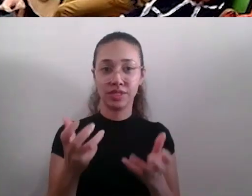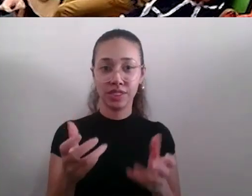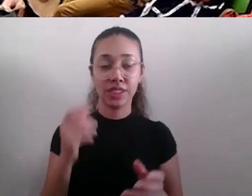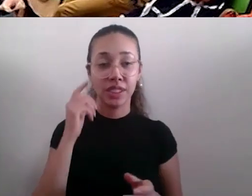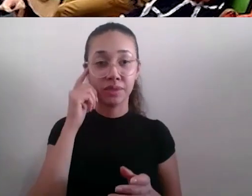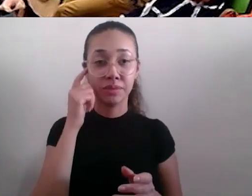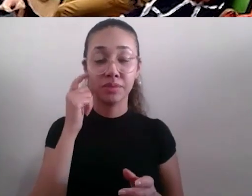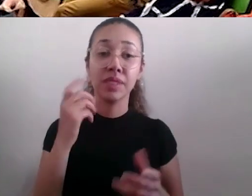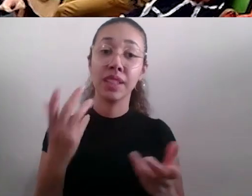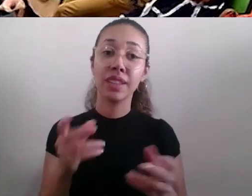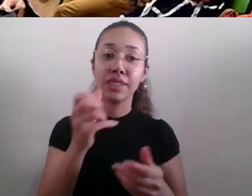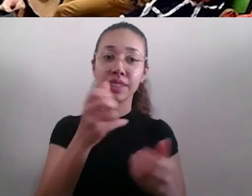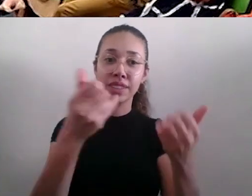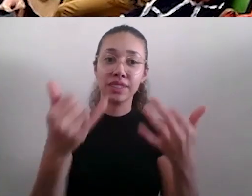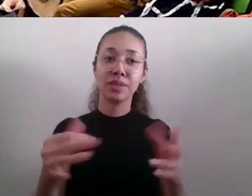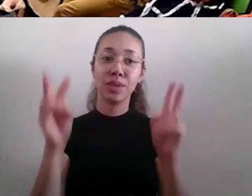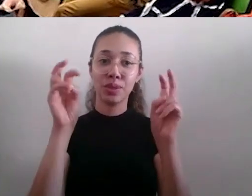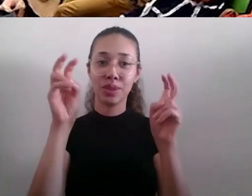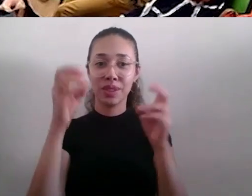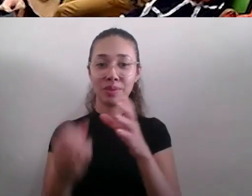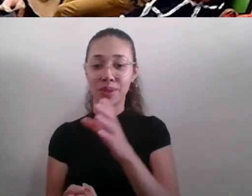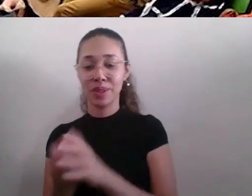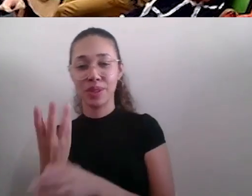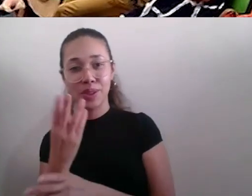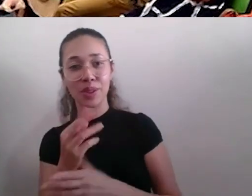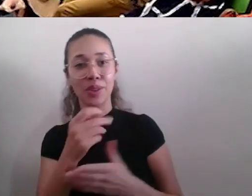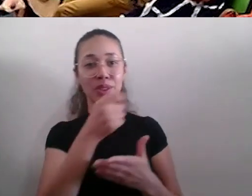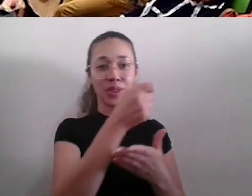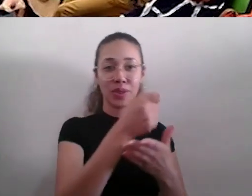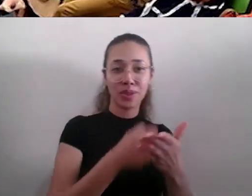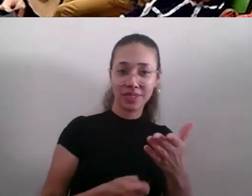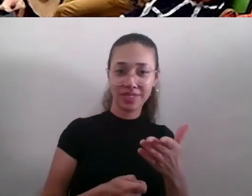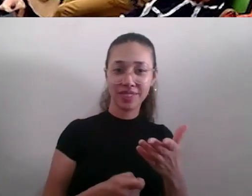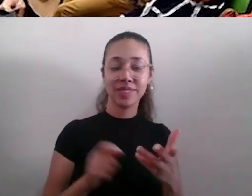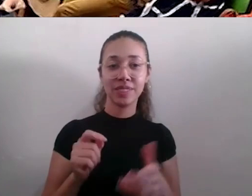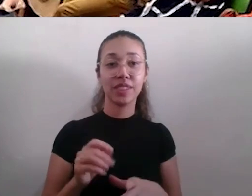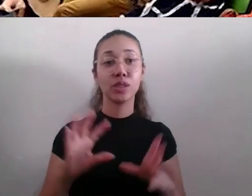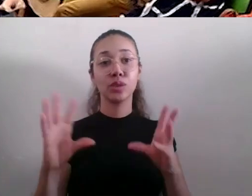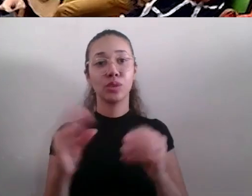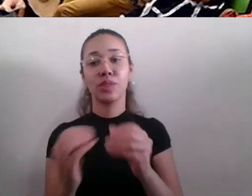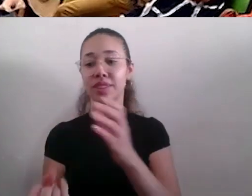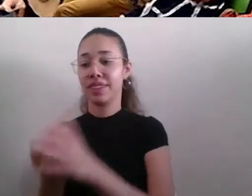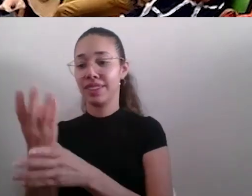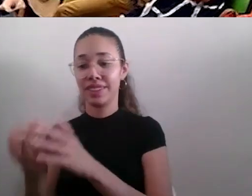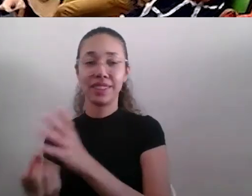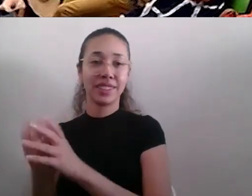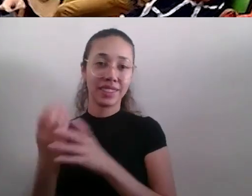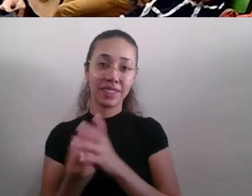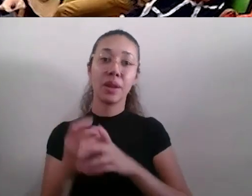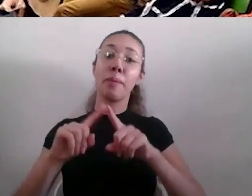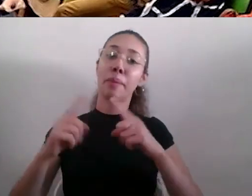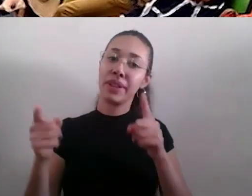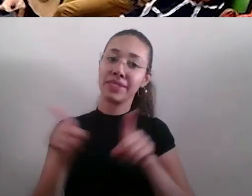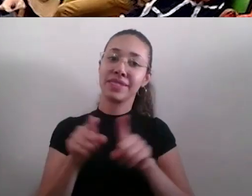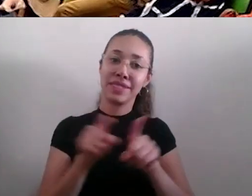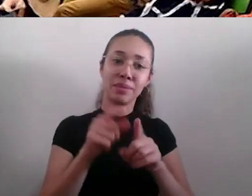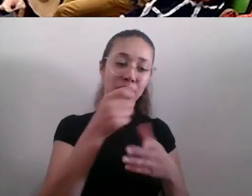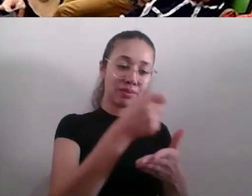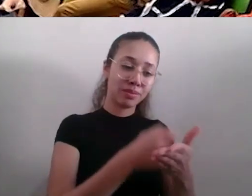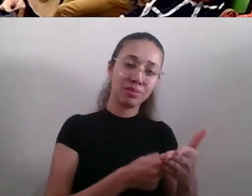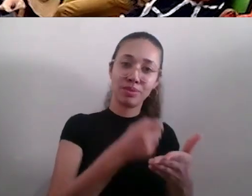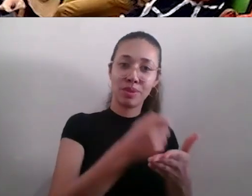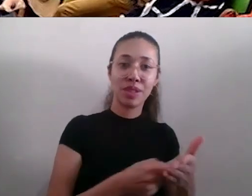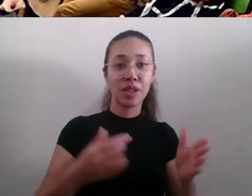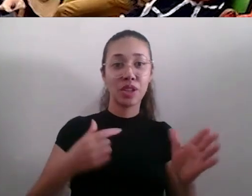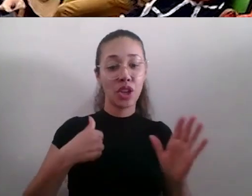sua pergunta sobre roteirista e produtor, a gente chama todo mundo de produtor, mas todo mundo também que está na novela também é roteirista, menos eu.